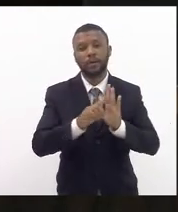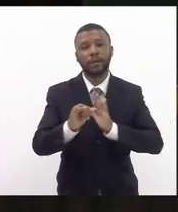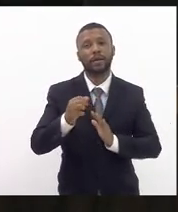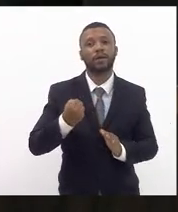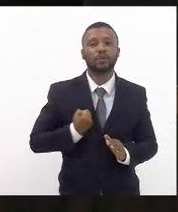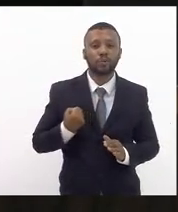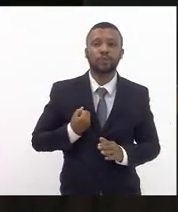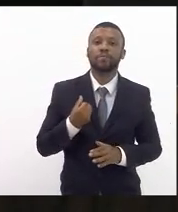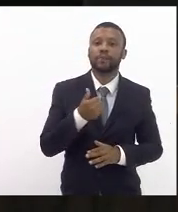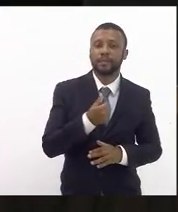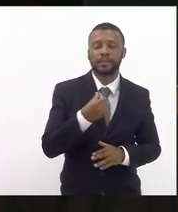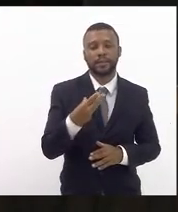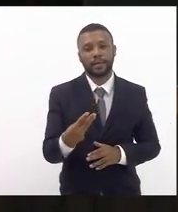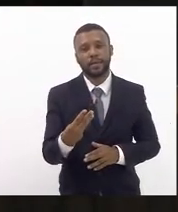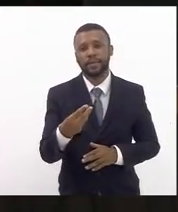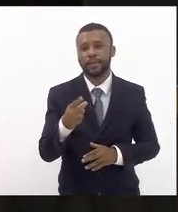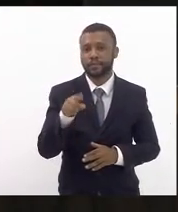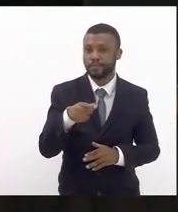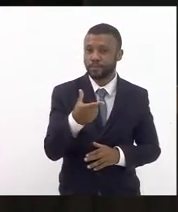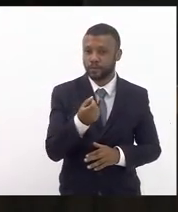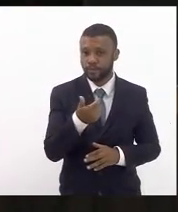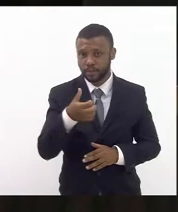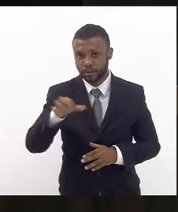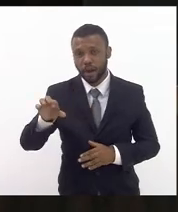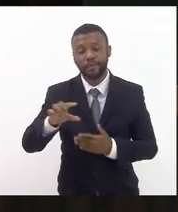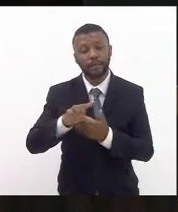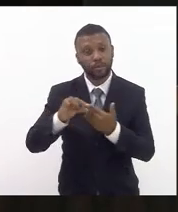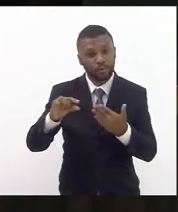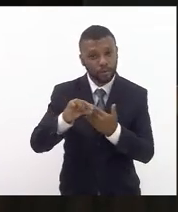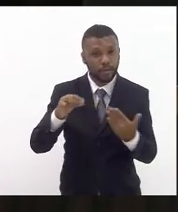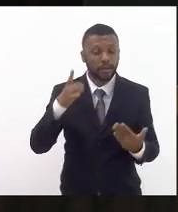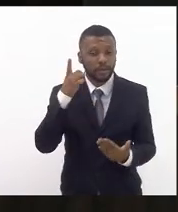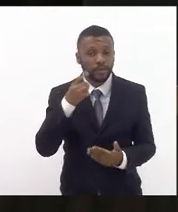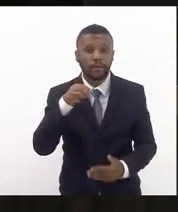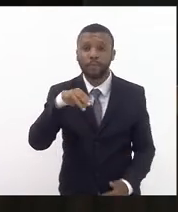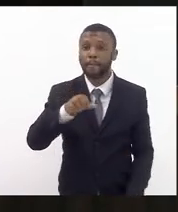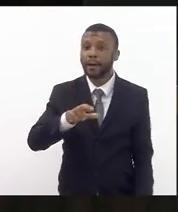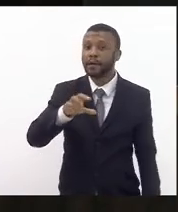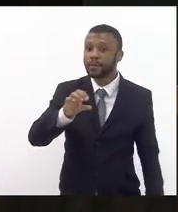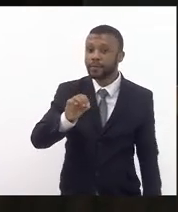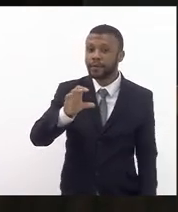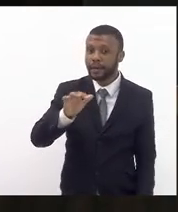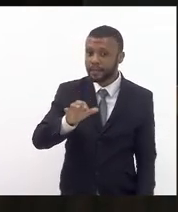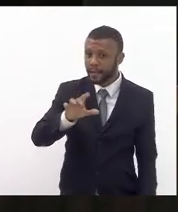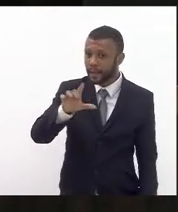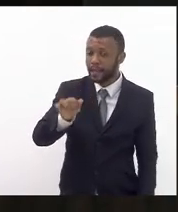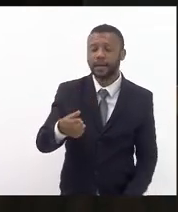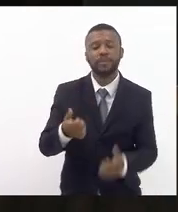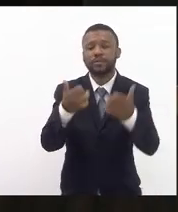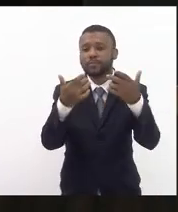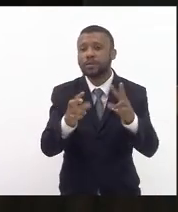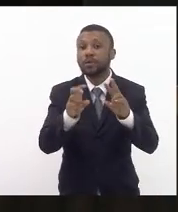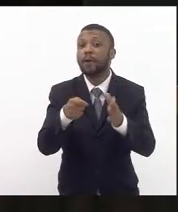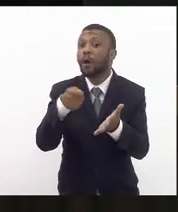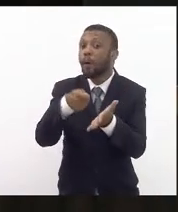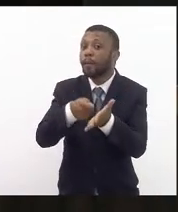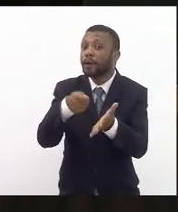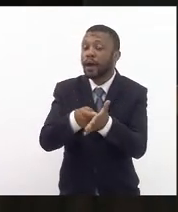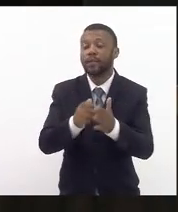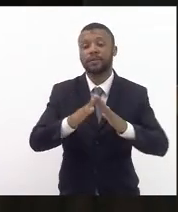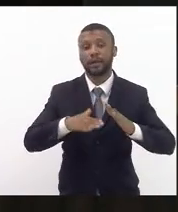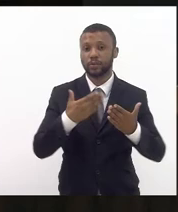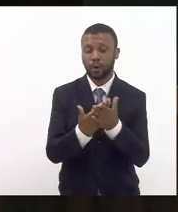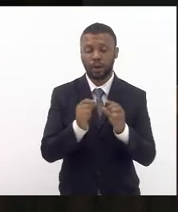número 13 de 2019, de autoria do deputado Márcio Canella, que dispõe sobre a obrigatoriedade das instituições de